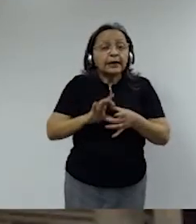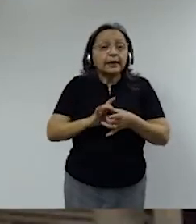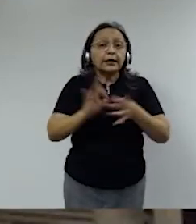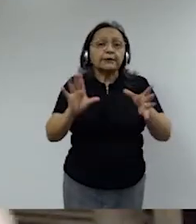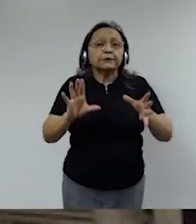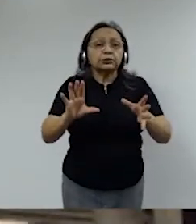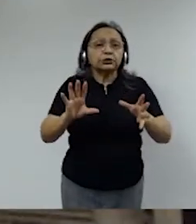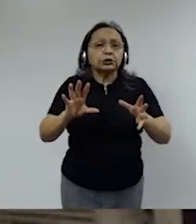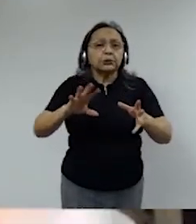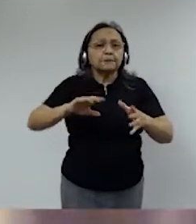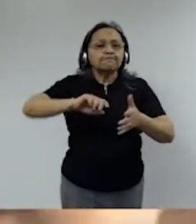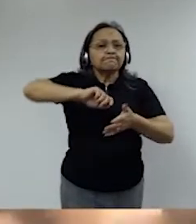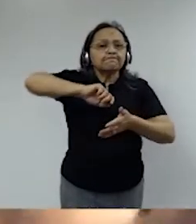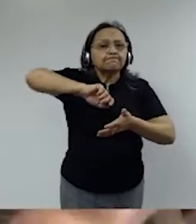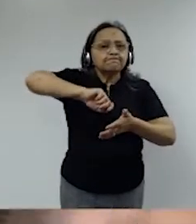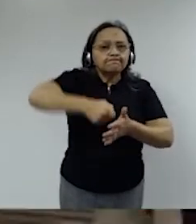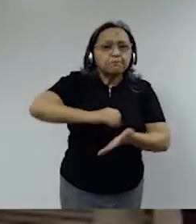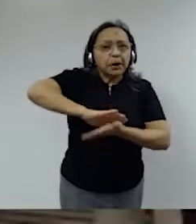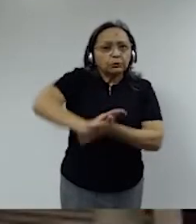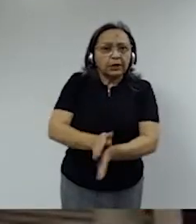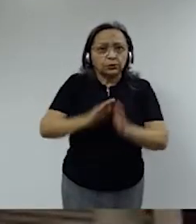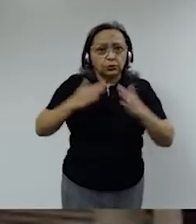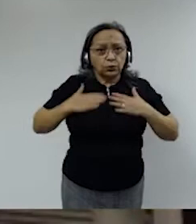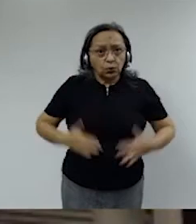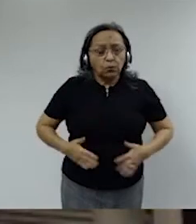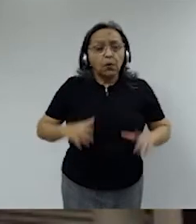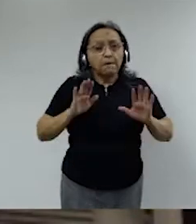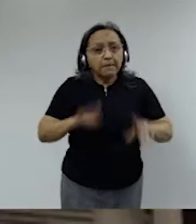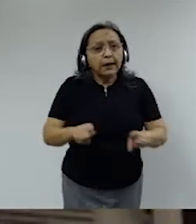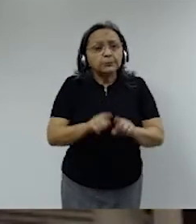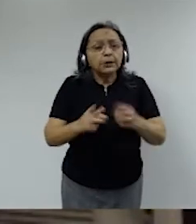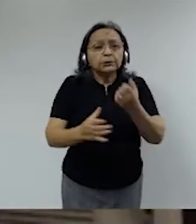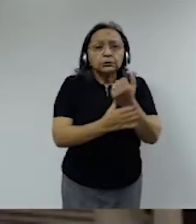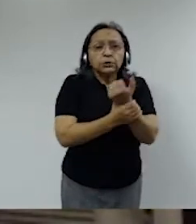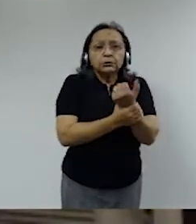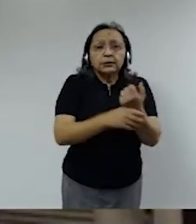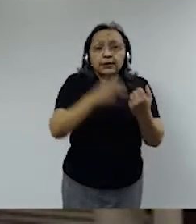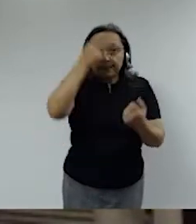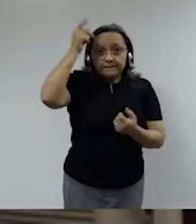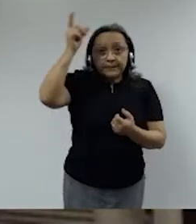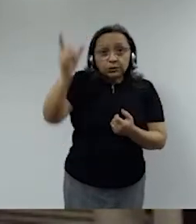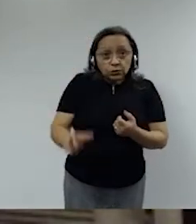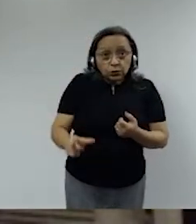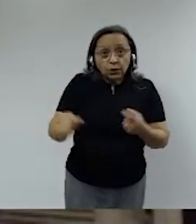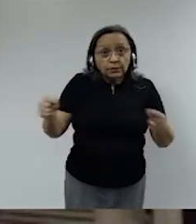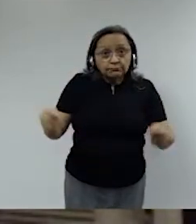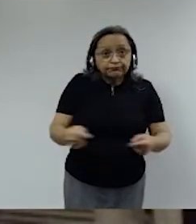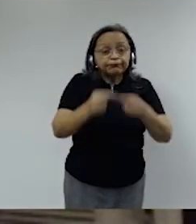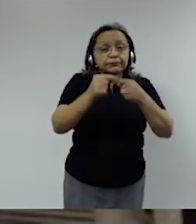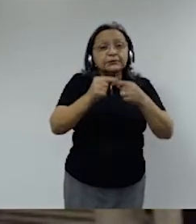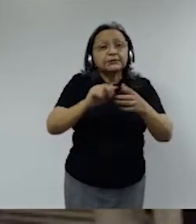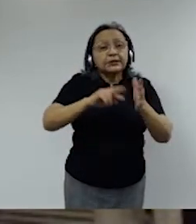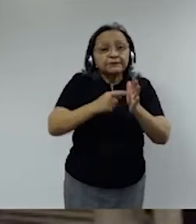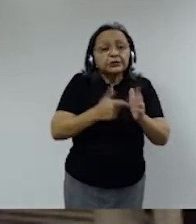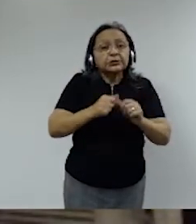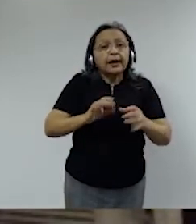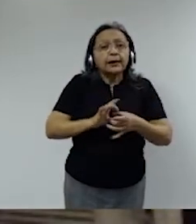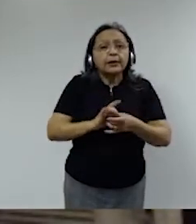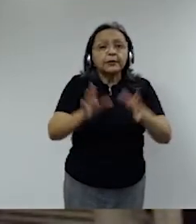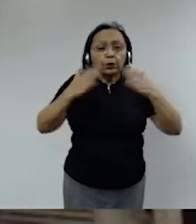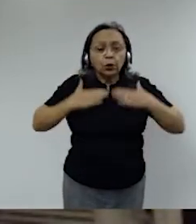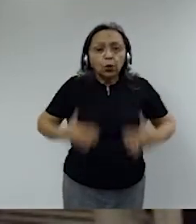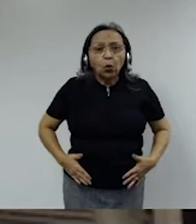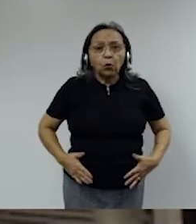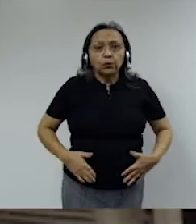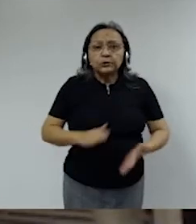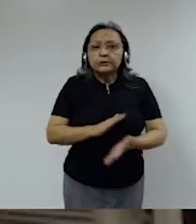corporal, não a uma liberdade geral de ação. Mas a segurança da pessoa diz respeito a estar livre de lesões ao corpo e à